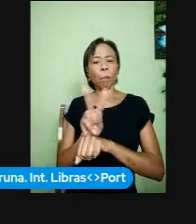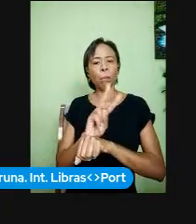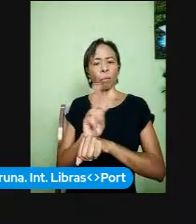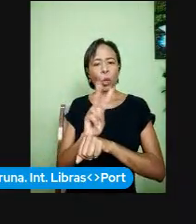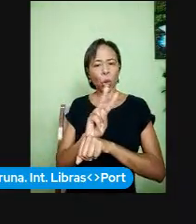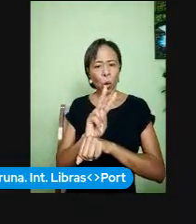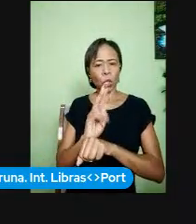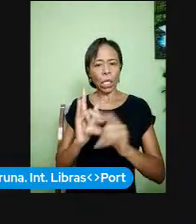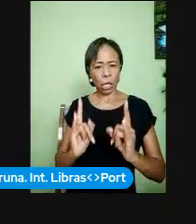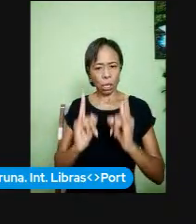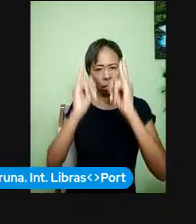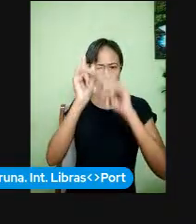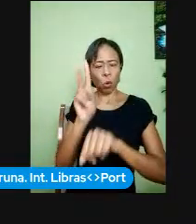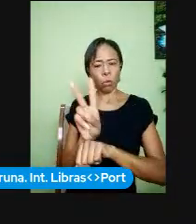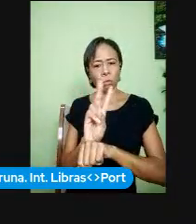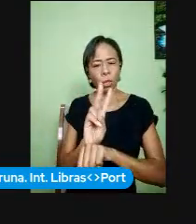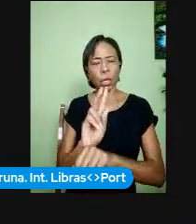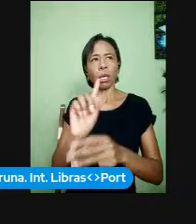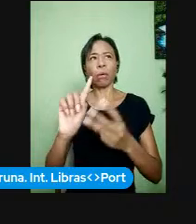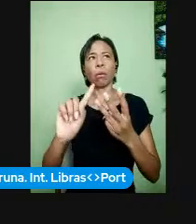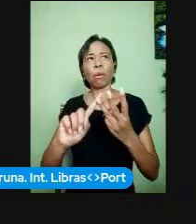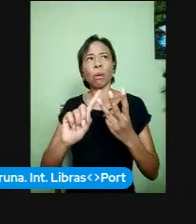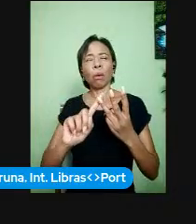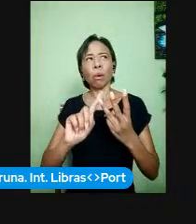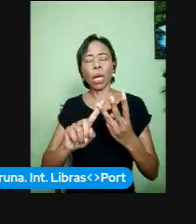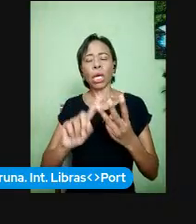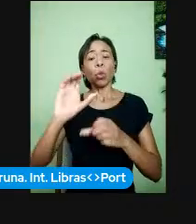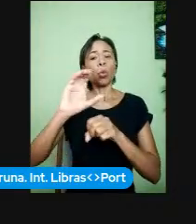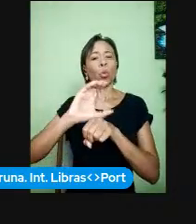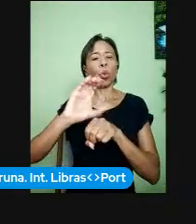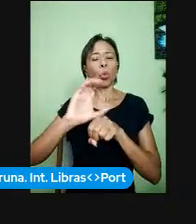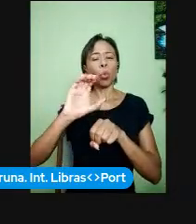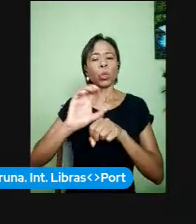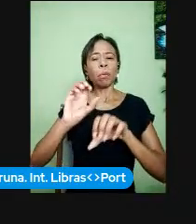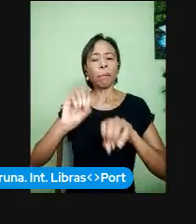porteiros, tem a área de... Nós estamos fazendo curso também de